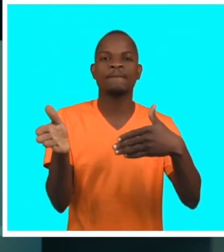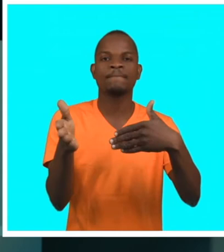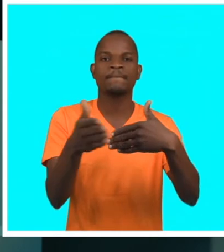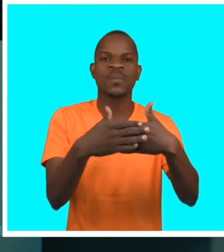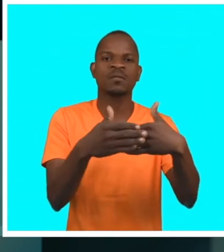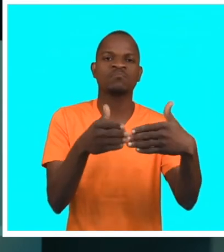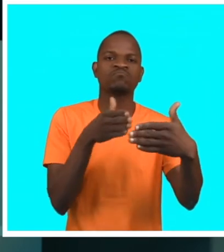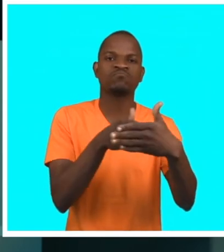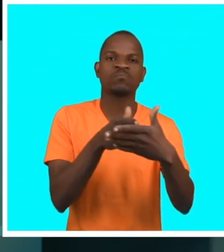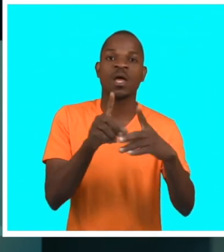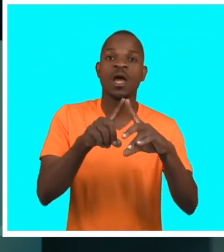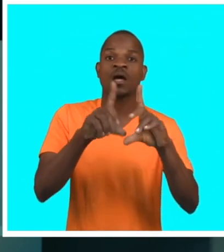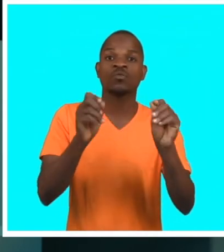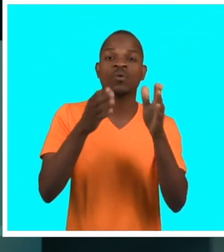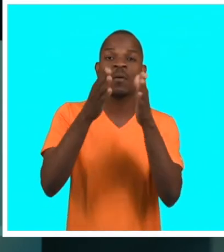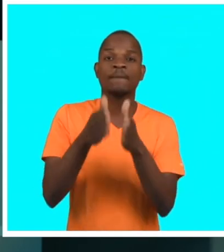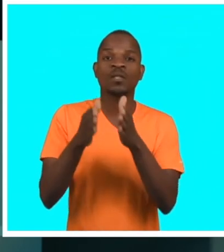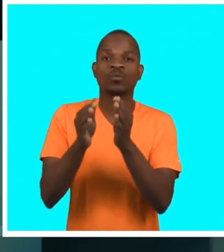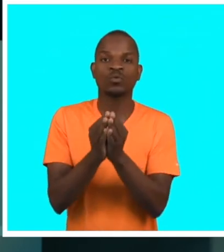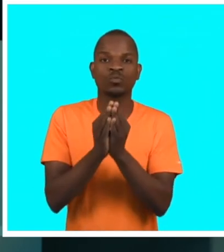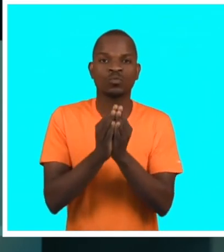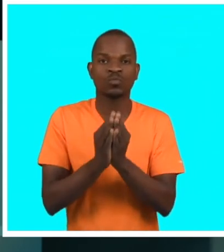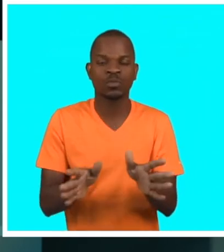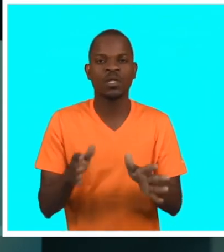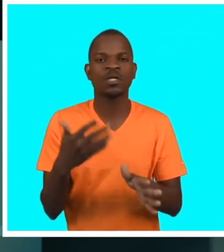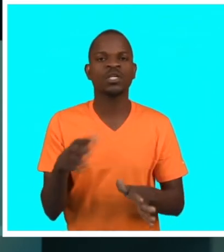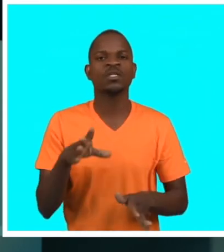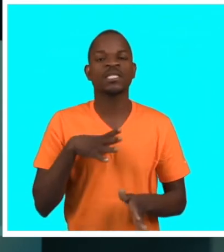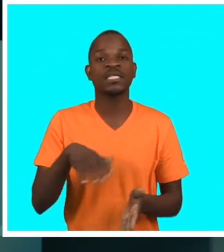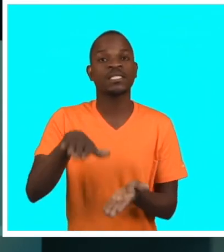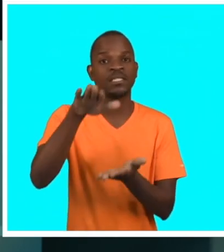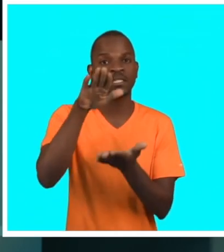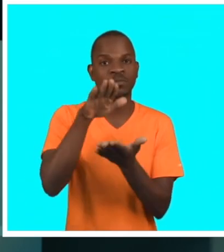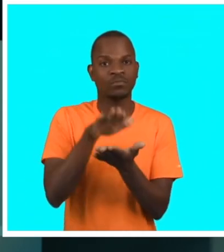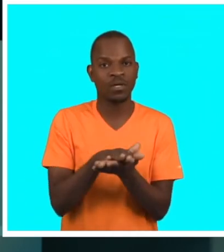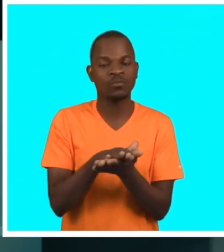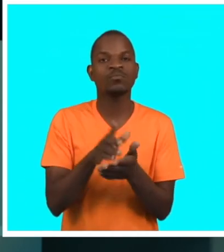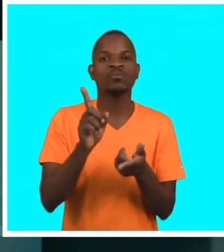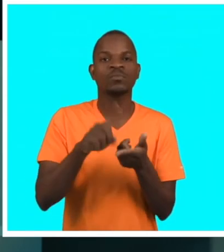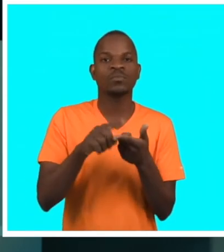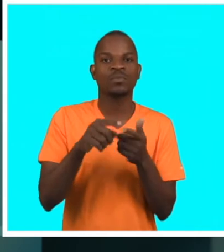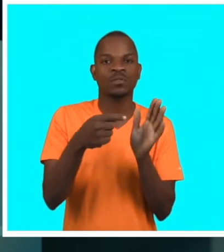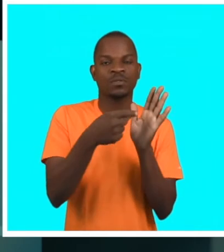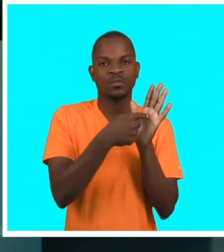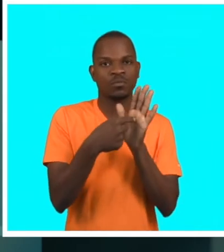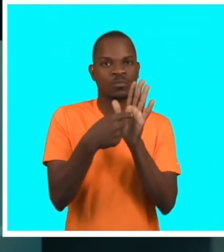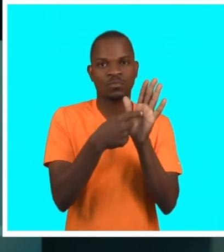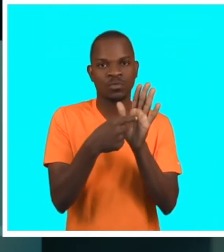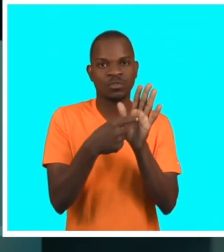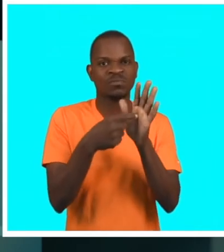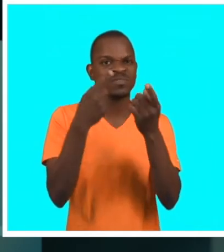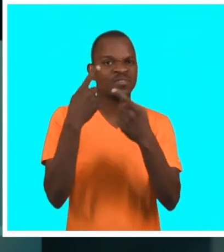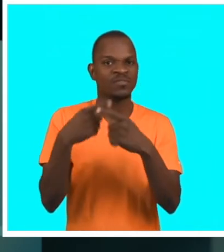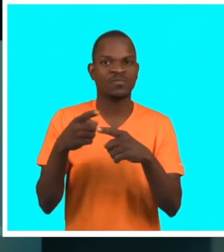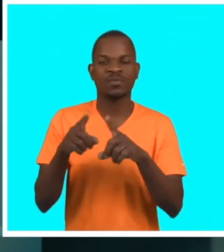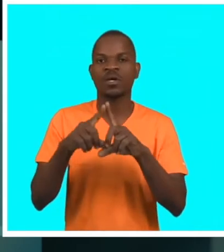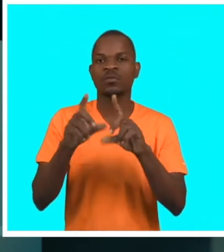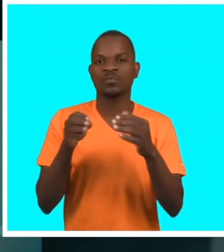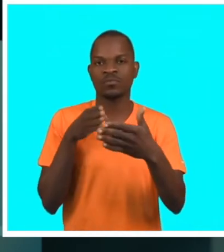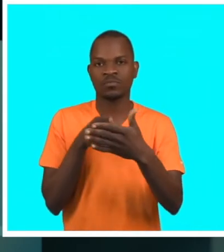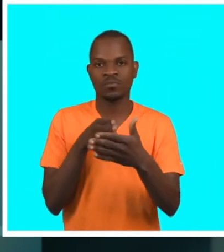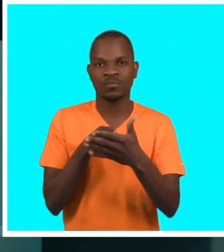curandeiras. As curandeiras já começaram a ter espaço e então mostrei o mundo delas e tudo aquilo que o povo acredita em relação